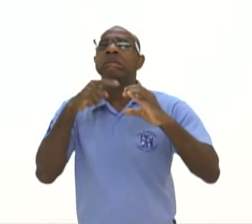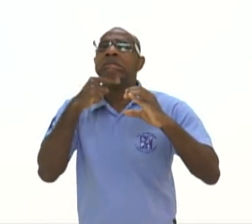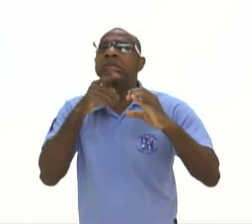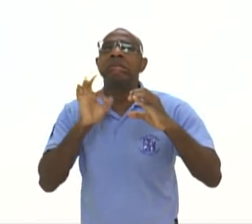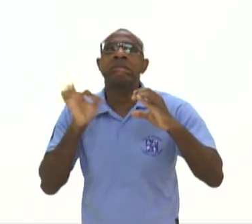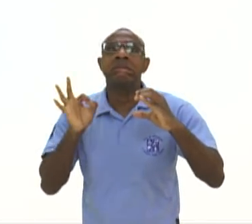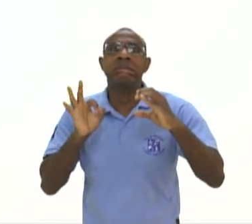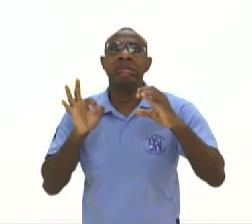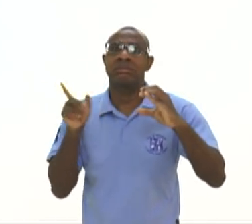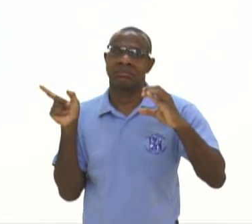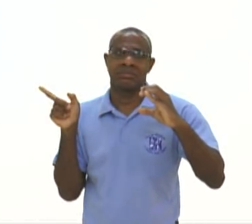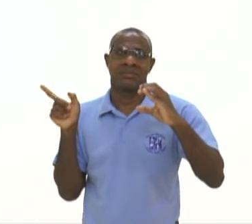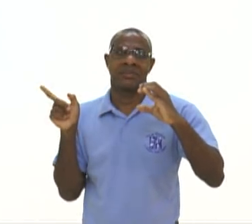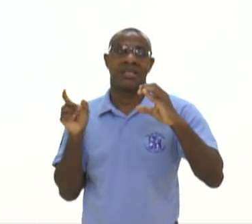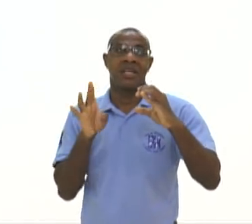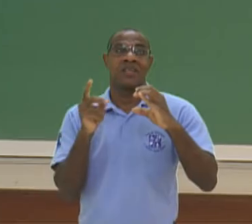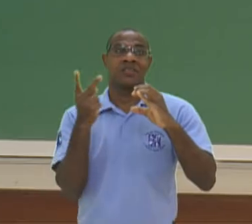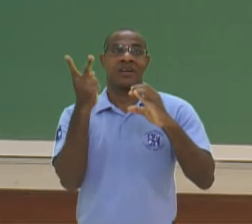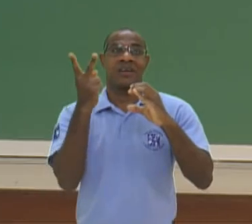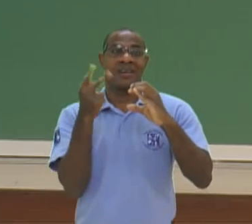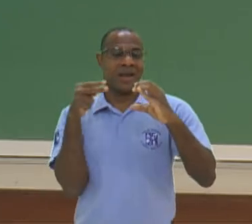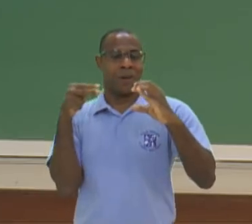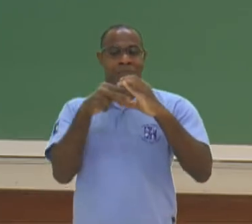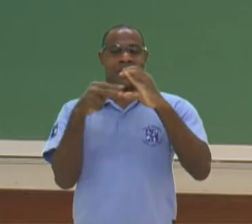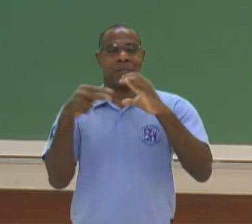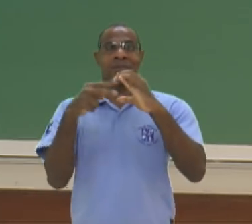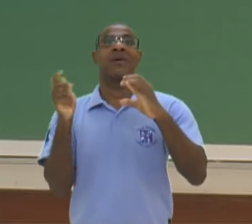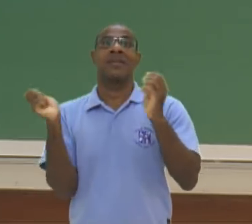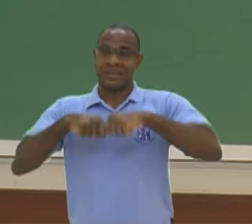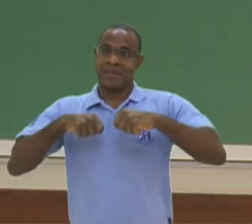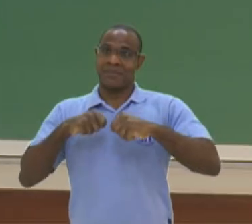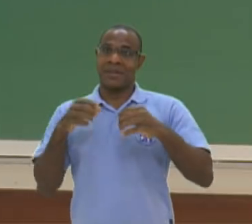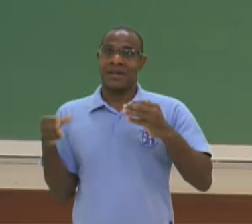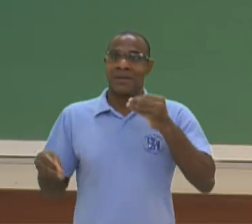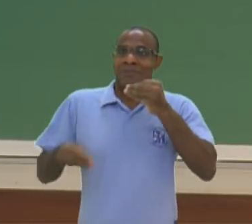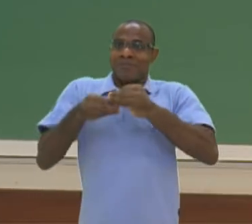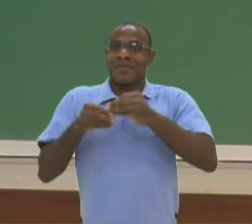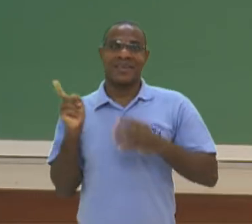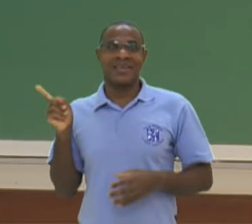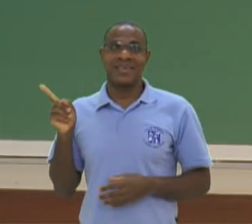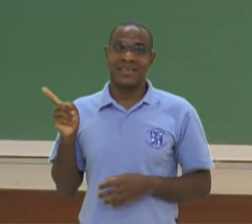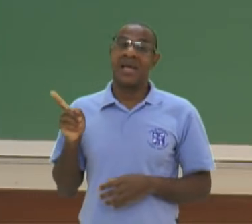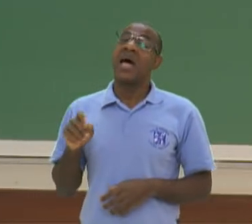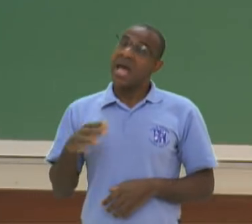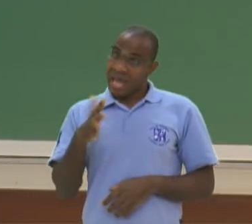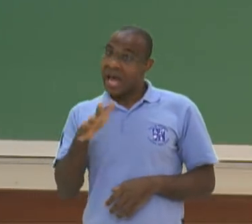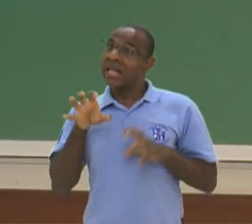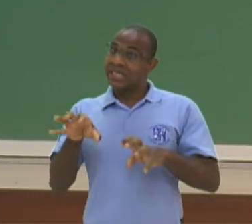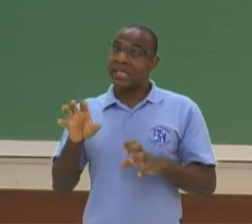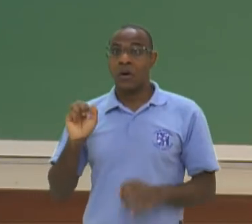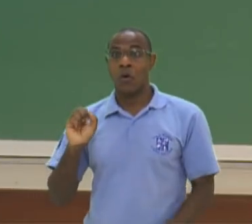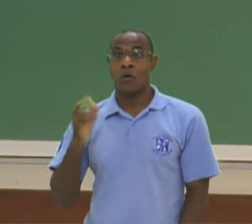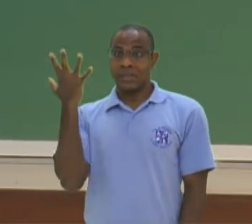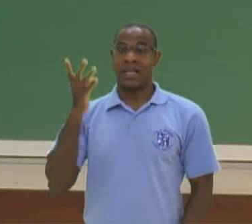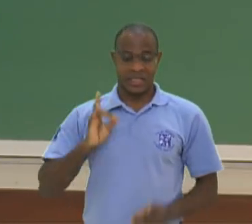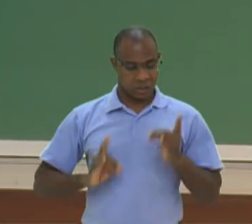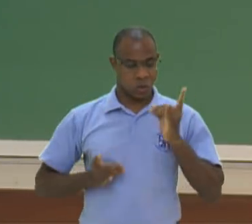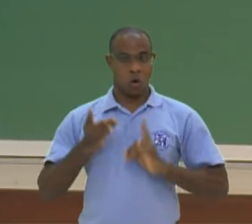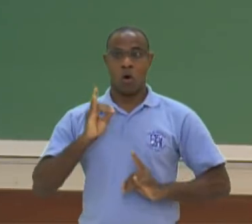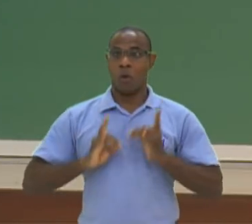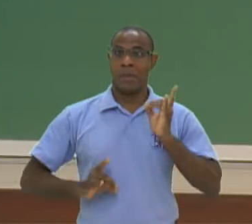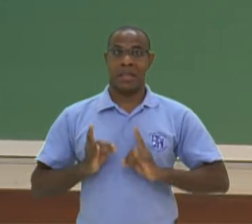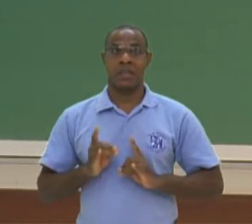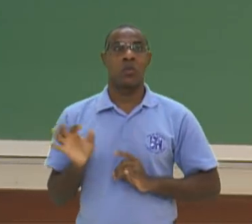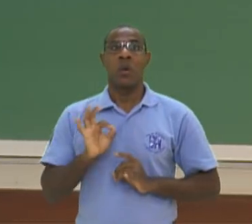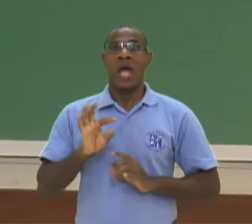dois pininhos aqui, ó, que vão encaixar? Então é mais ou menos isso que acontece com os nossos hormônios. Eles não vão agir